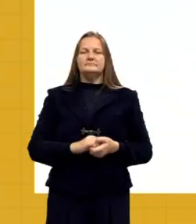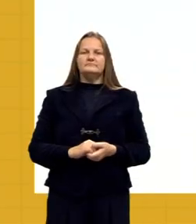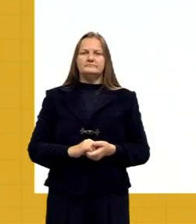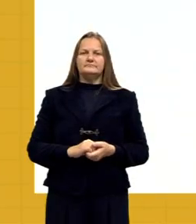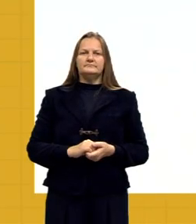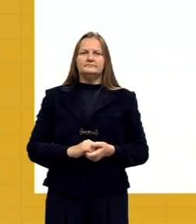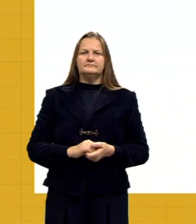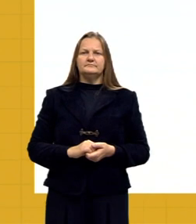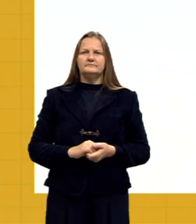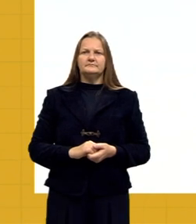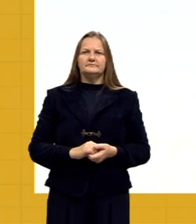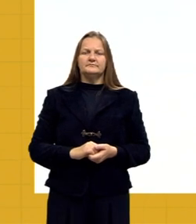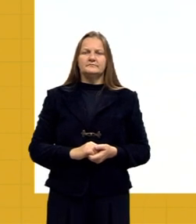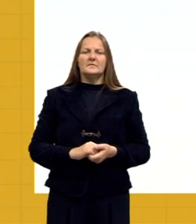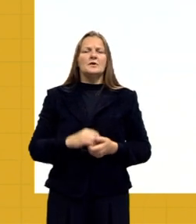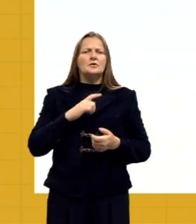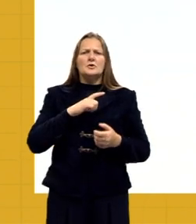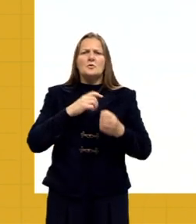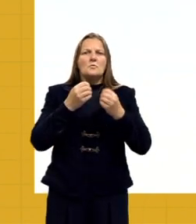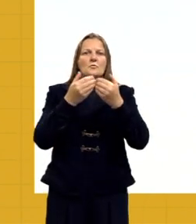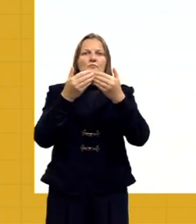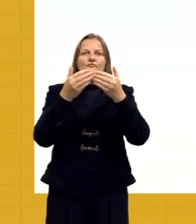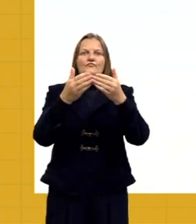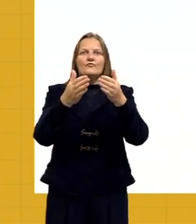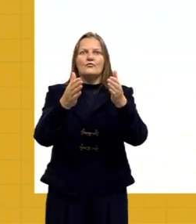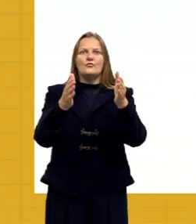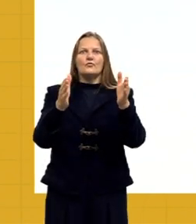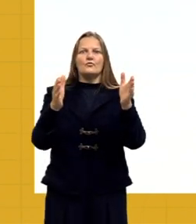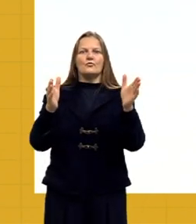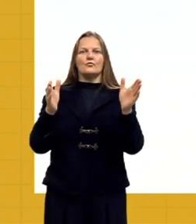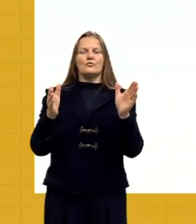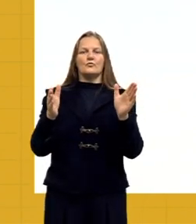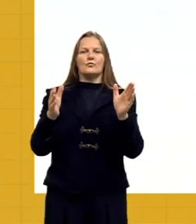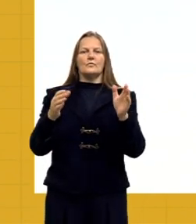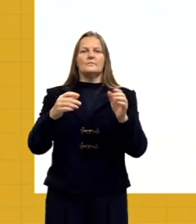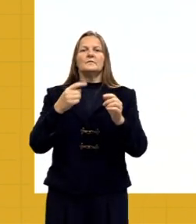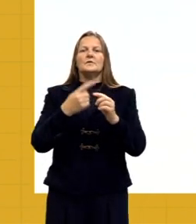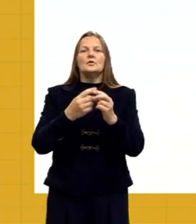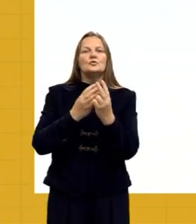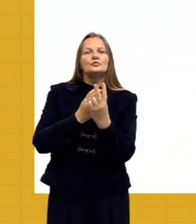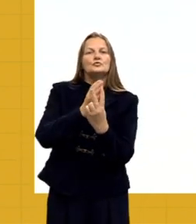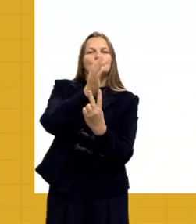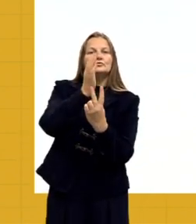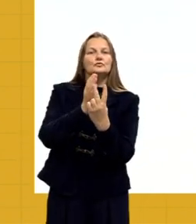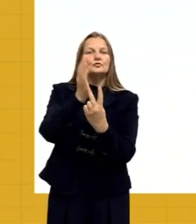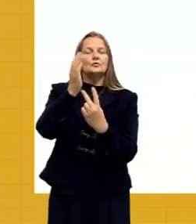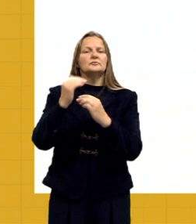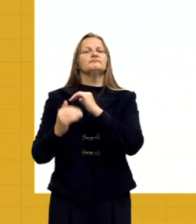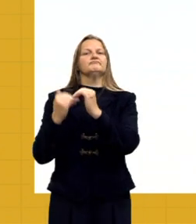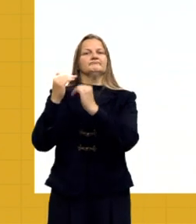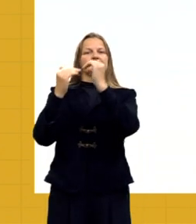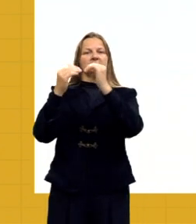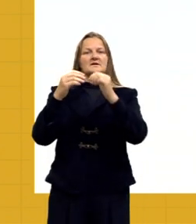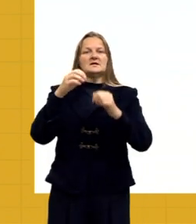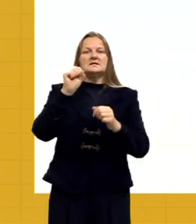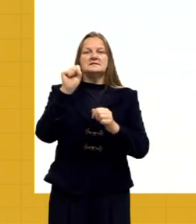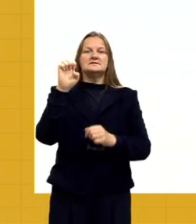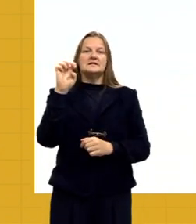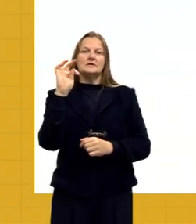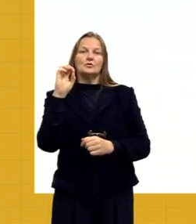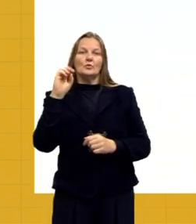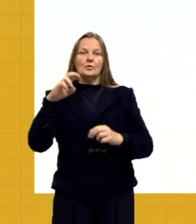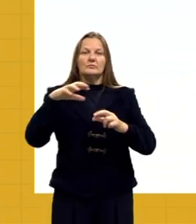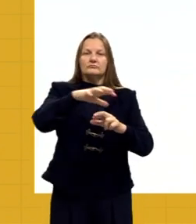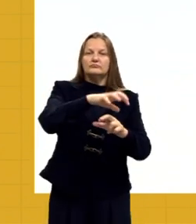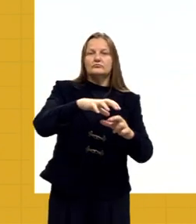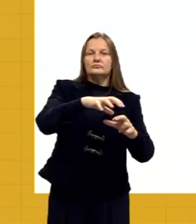grande abrangência né e dois grandes setores se desenvolvem nesse nessa nessa